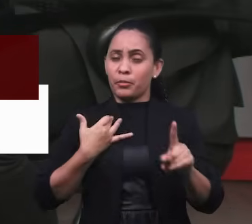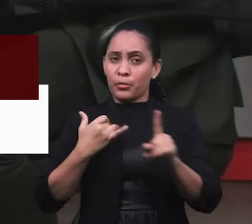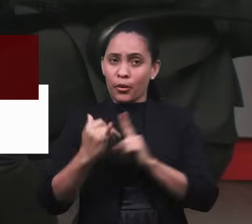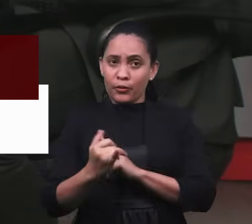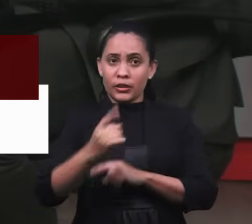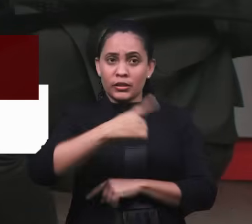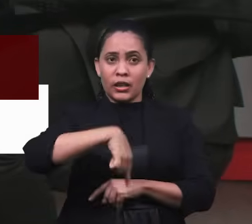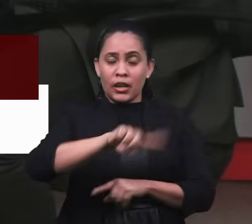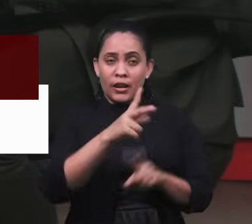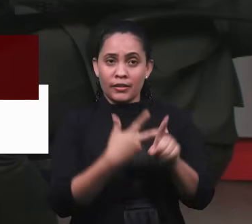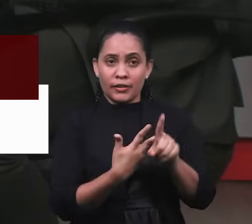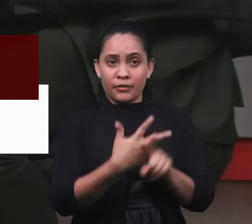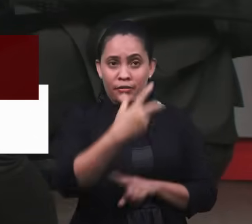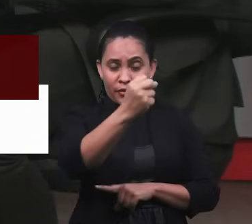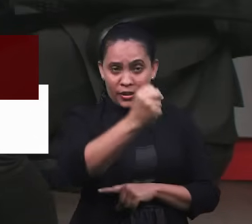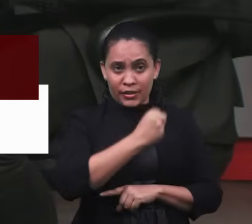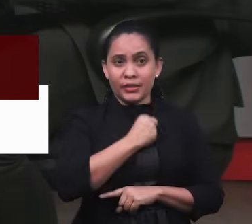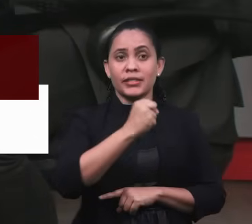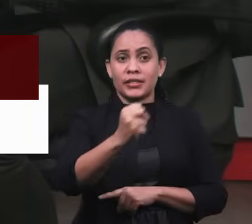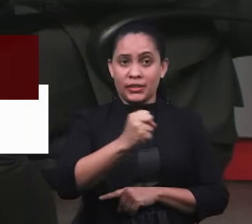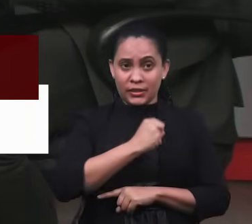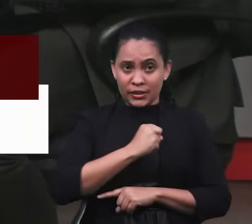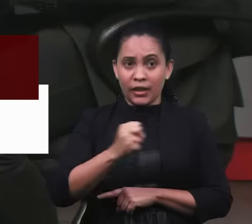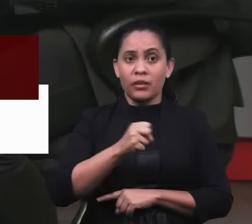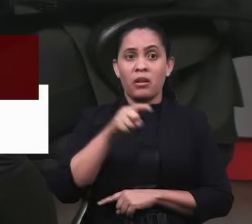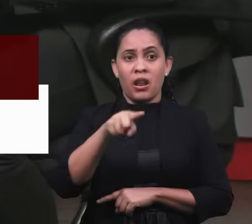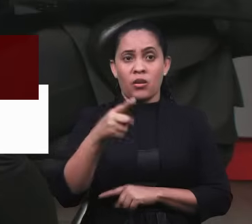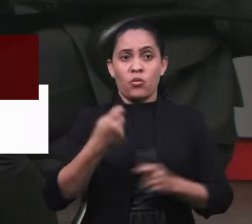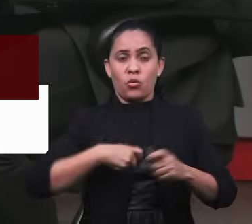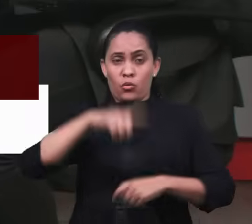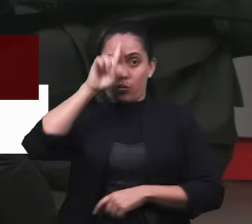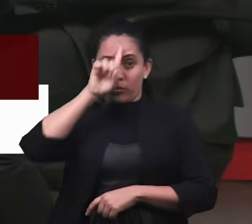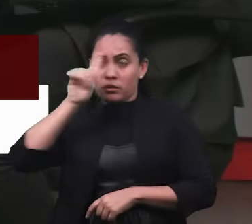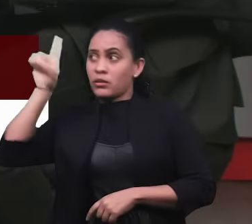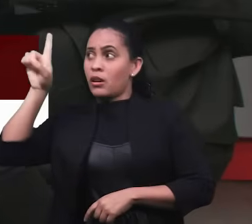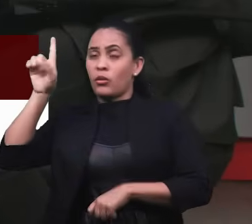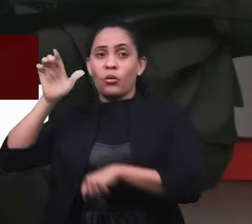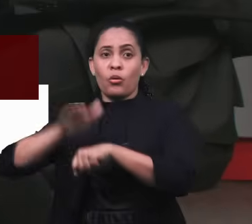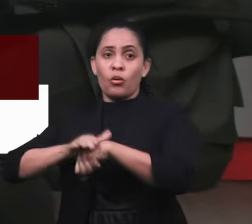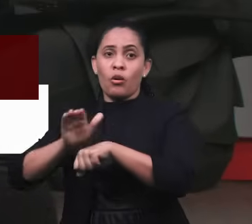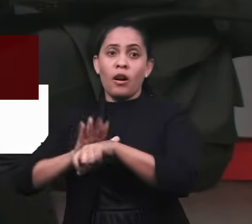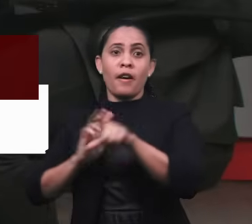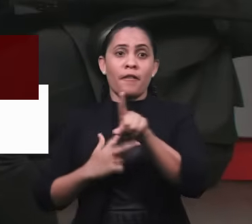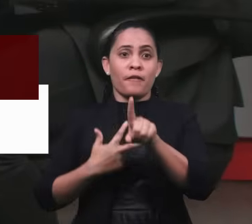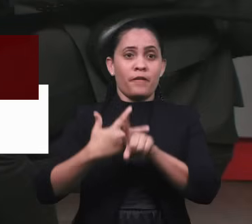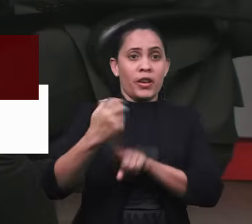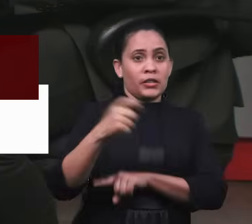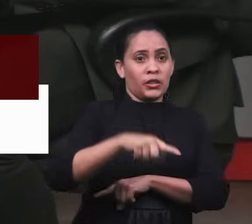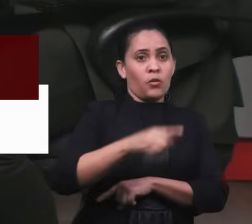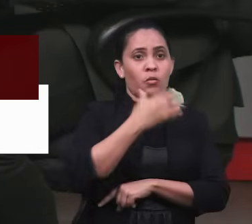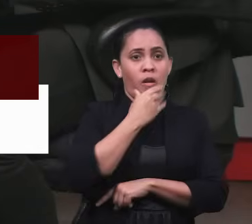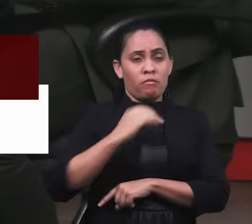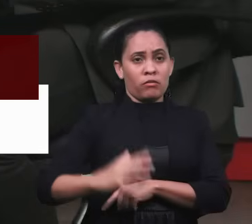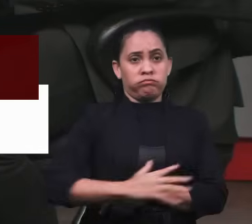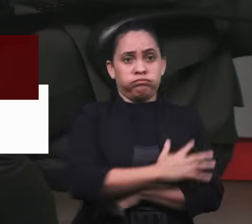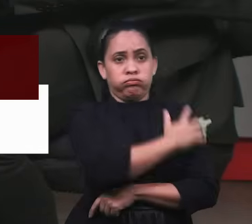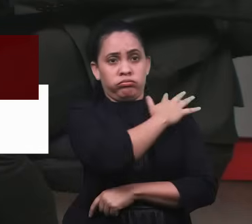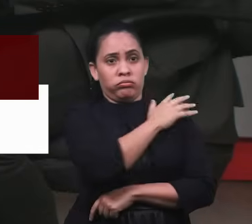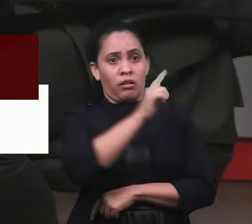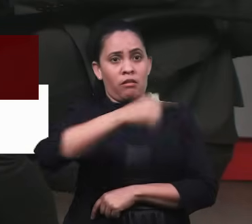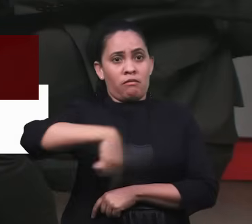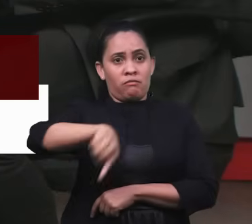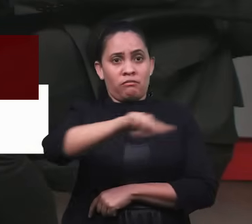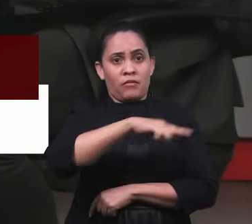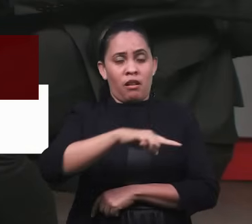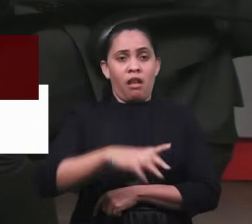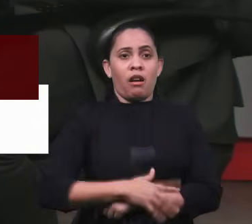eles venceram, né, Jabim. O Senhor venceu a Sísera, que era o comandante do exército de